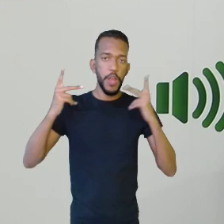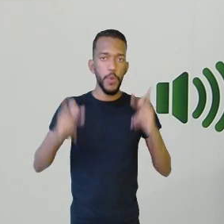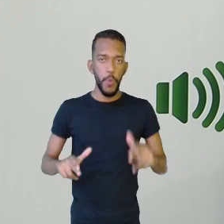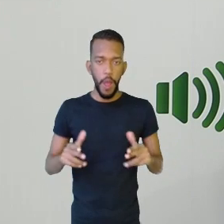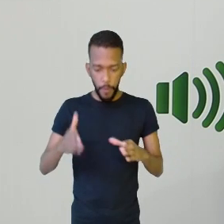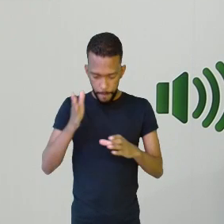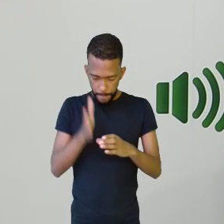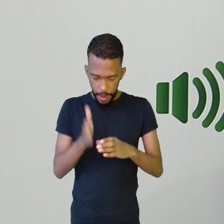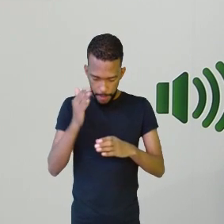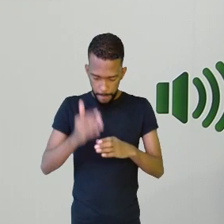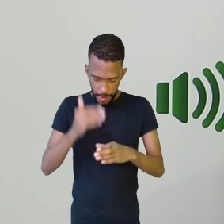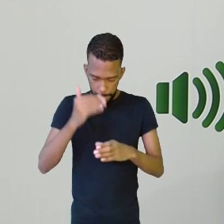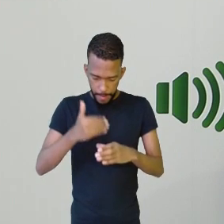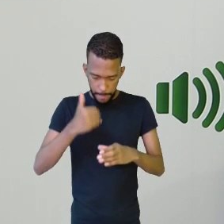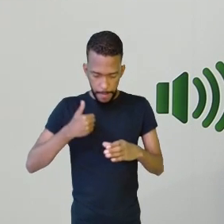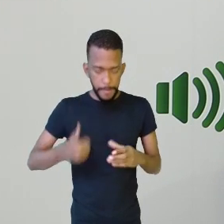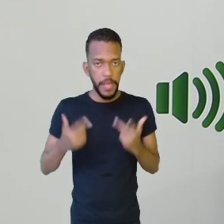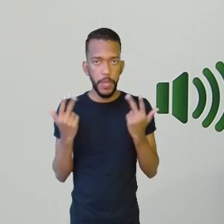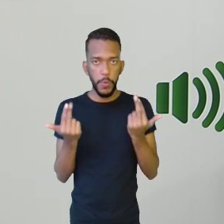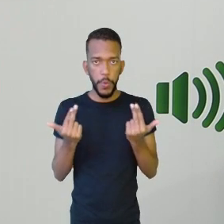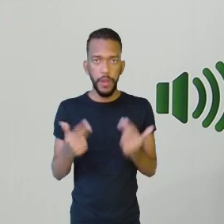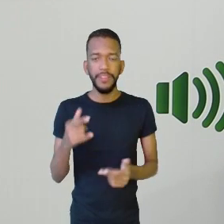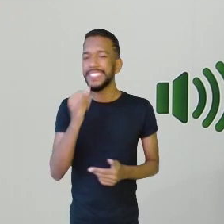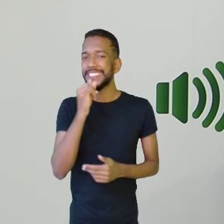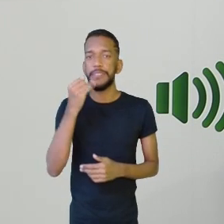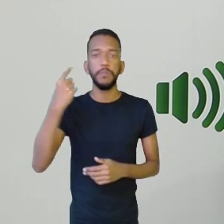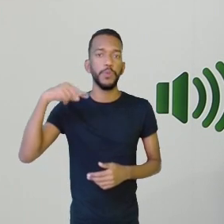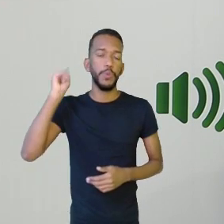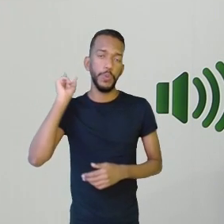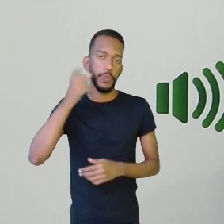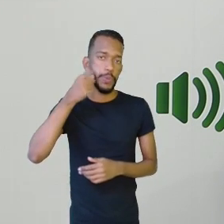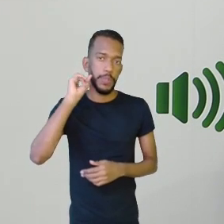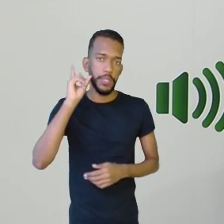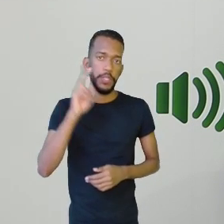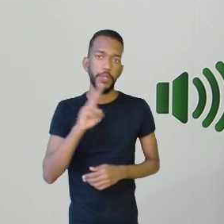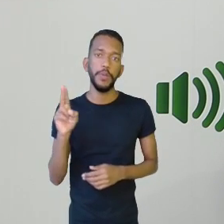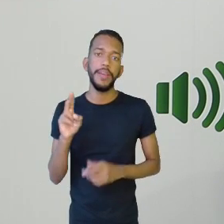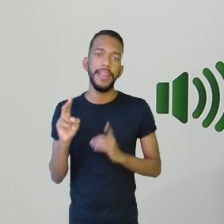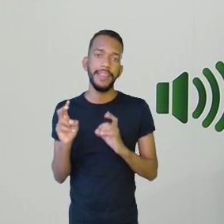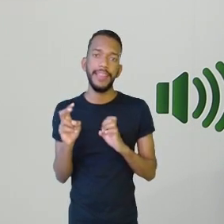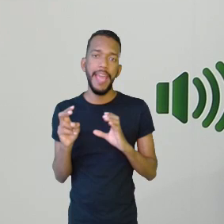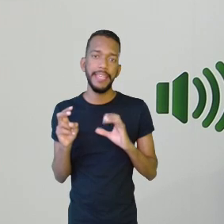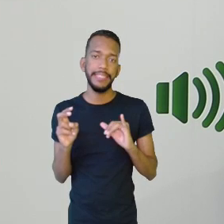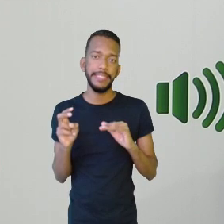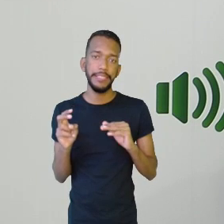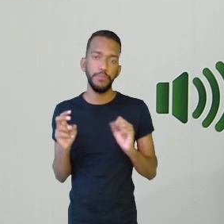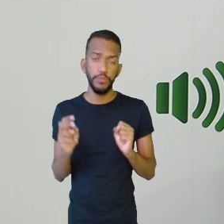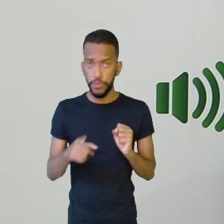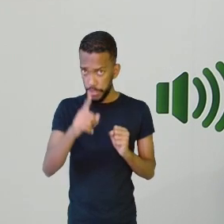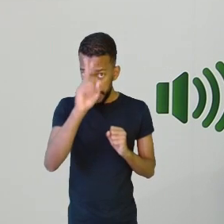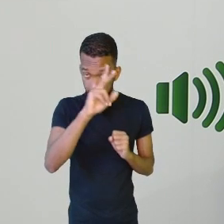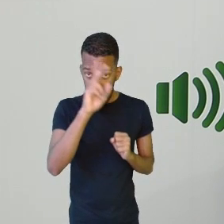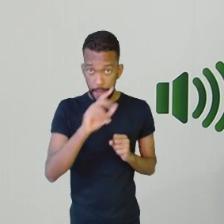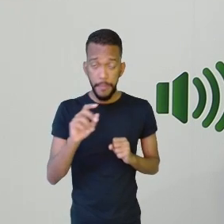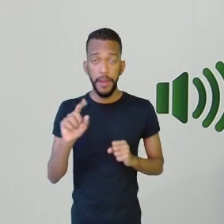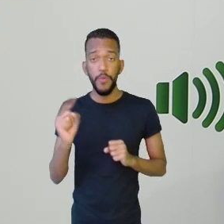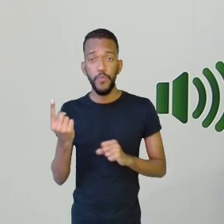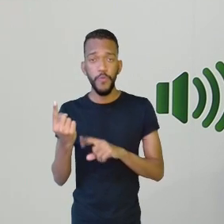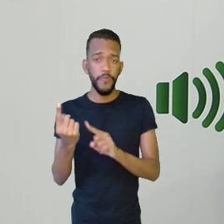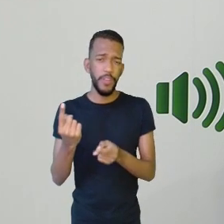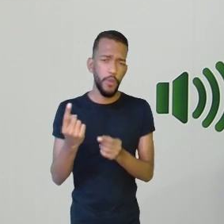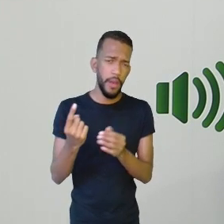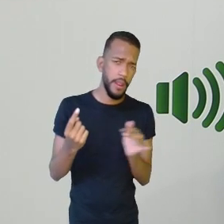iguais, como nós vimos ontem com os décimos, não foi? Correto? Lembra o décimo?